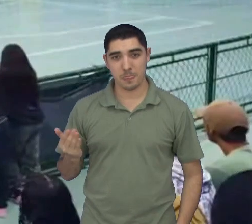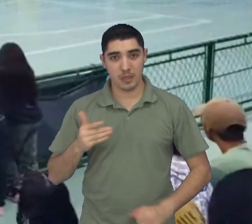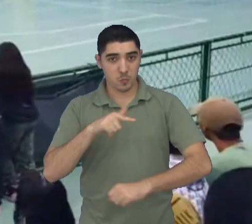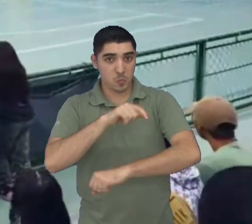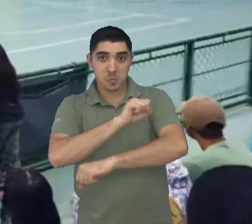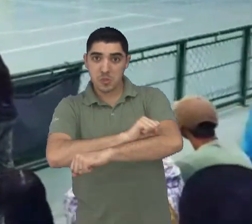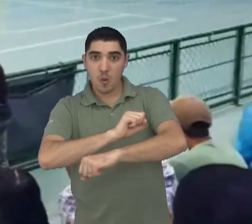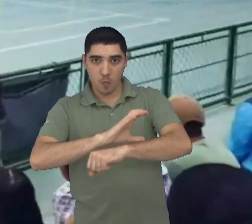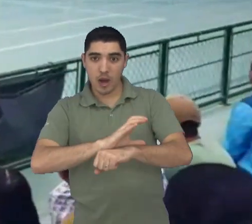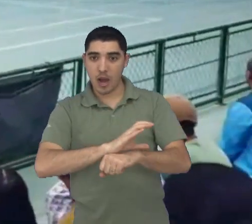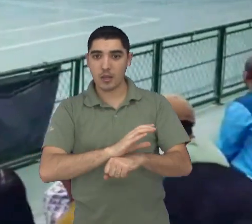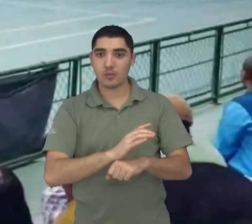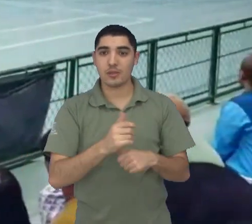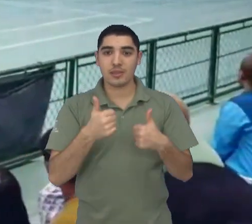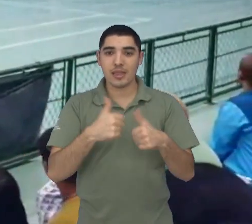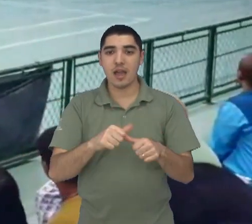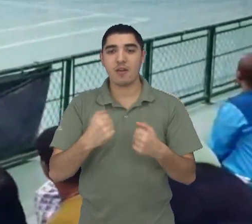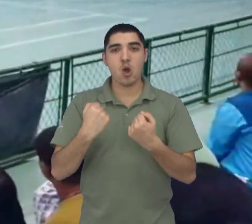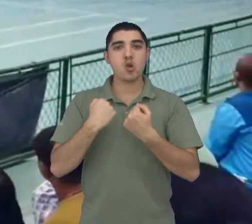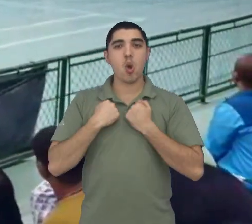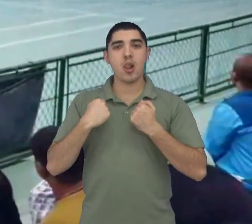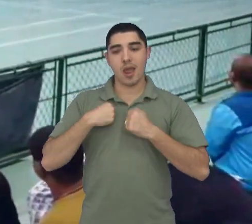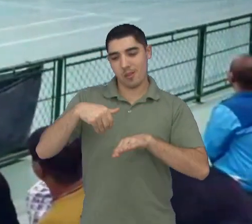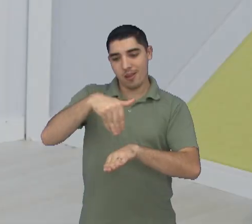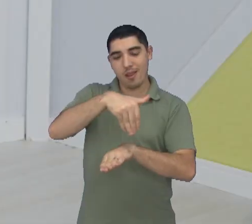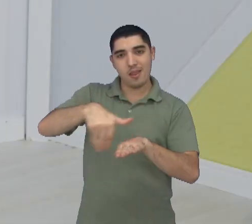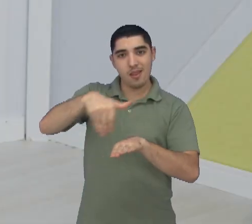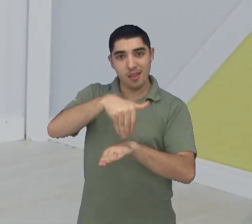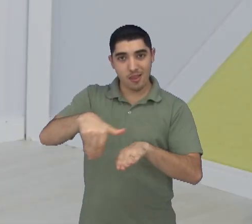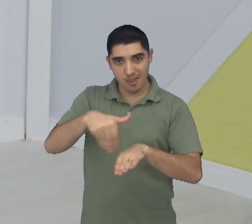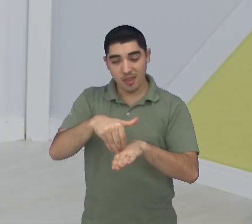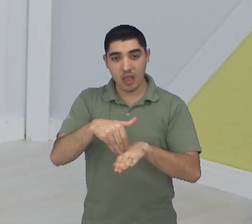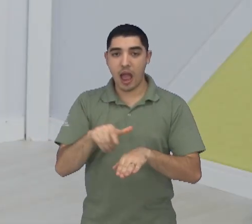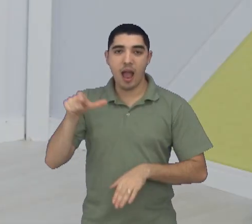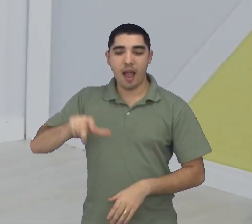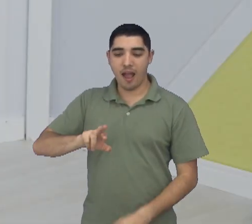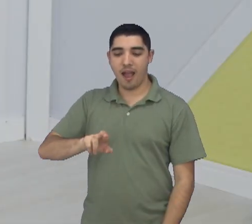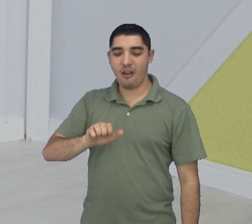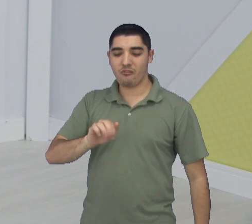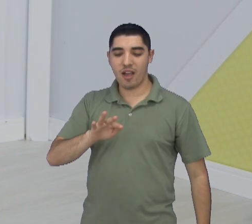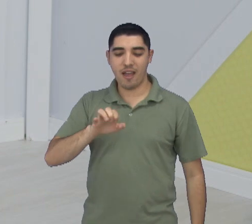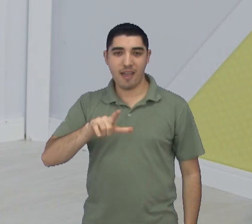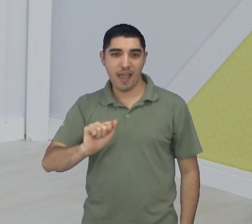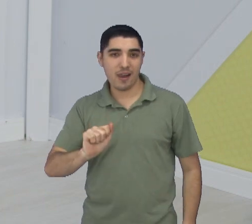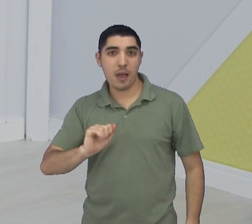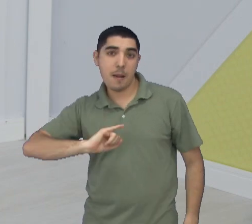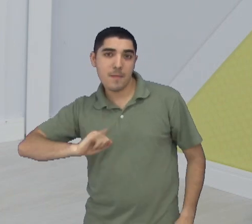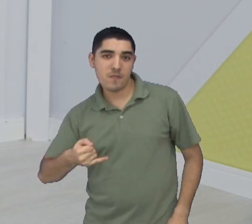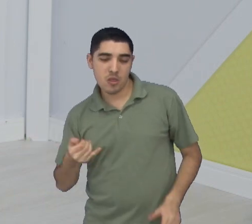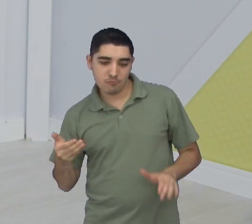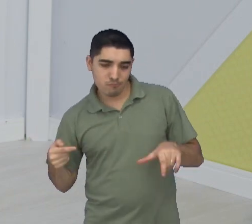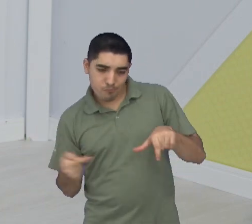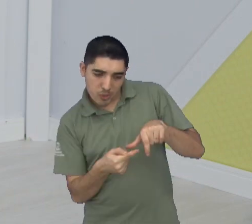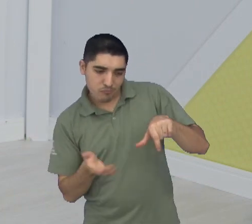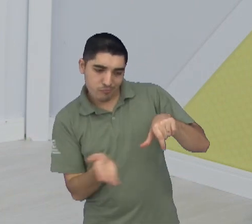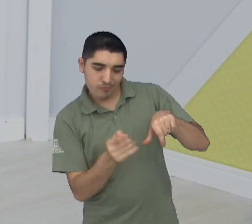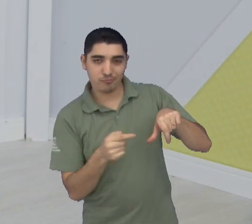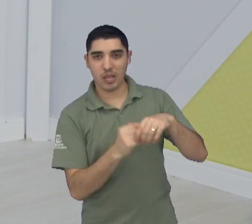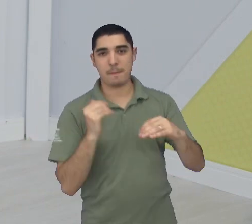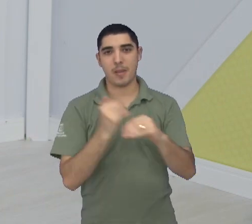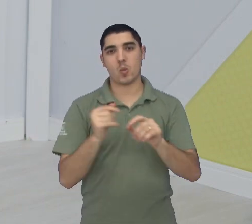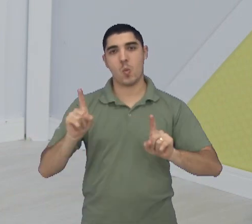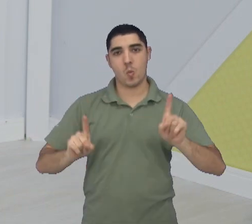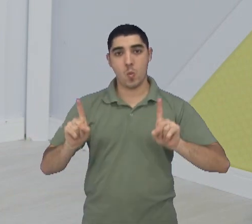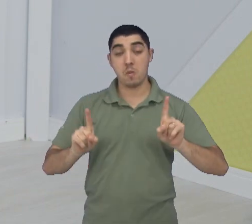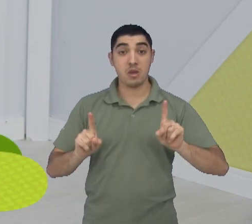do São Carlos já estavam jogando com o goleiro Linha. Aí a Rafaela só completou e empatou a partida. O São José, que está classificado